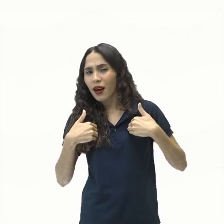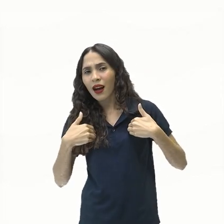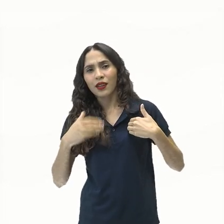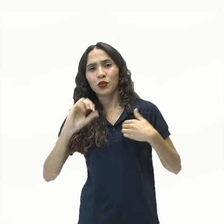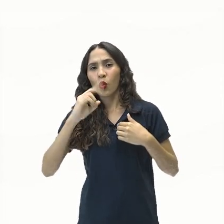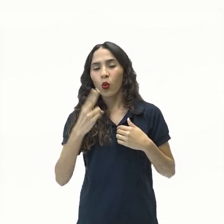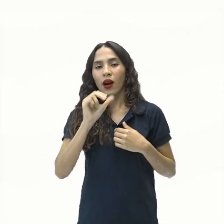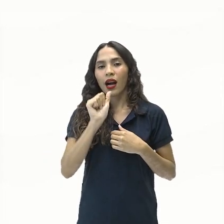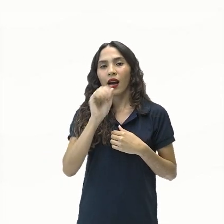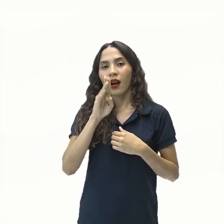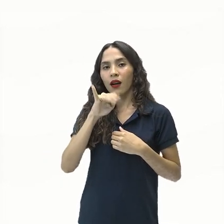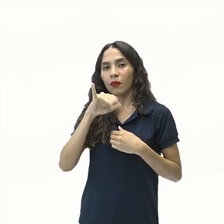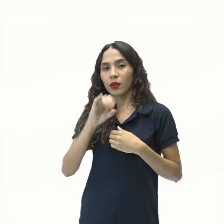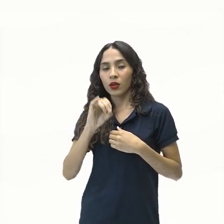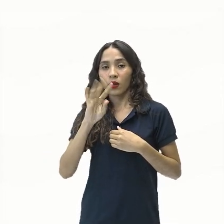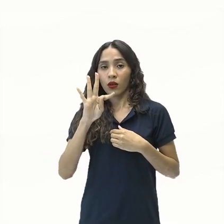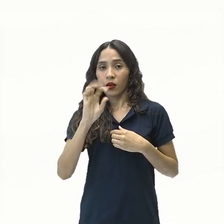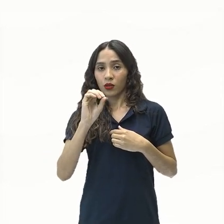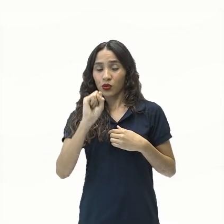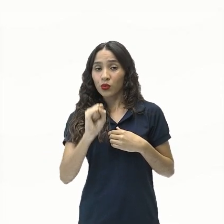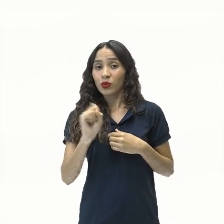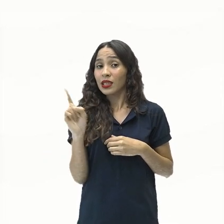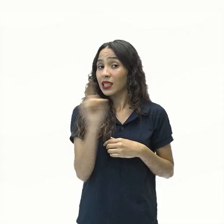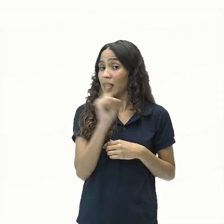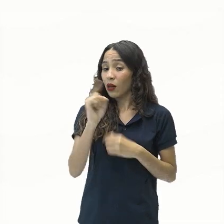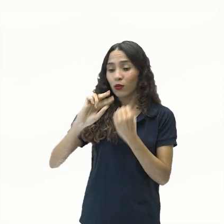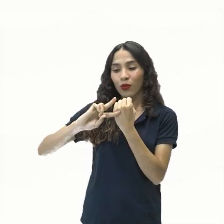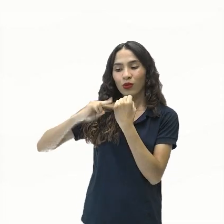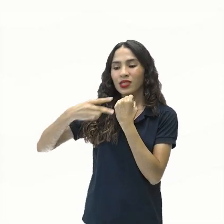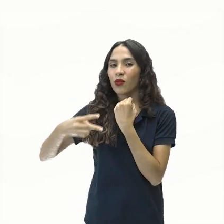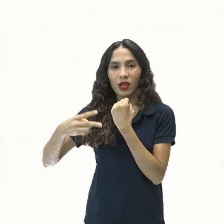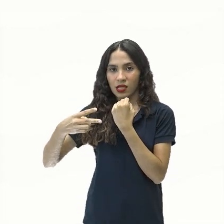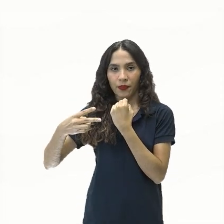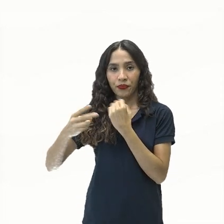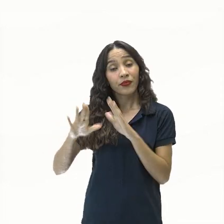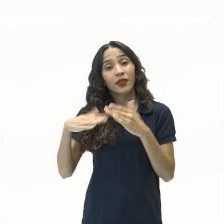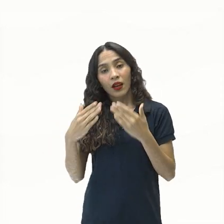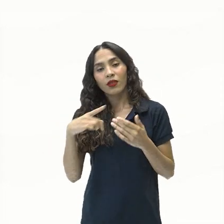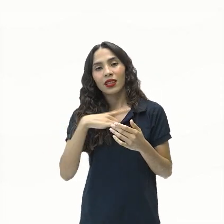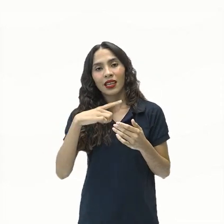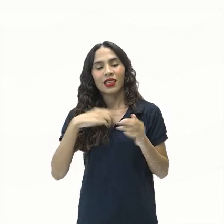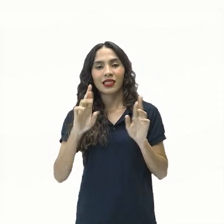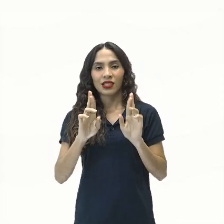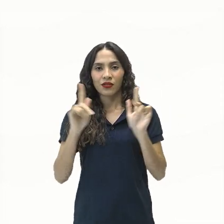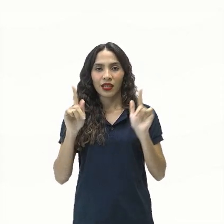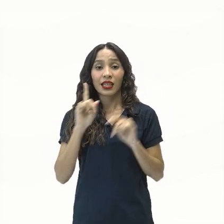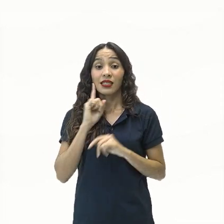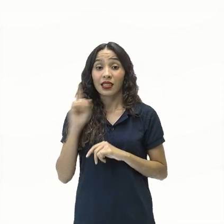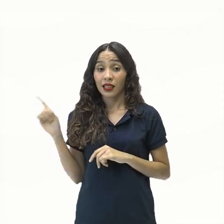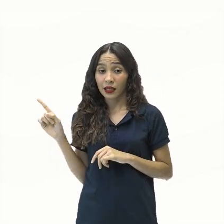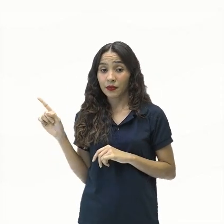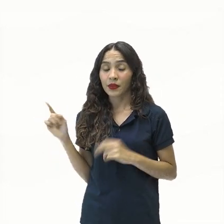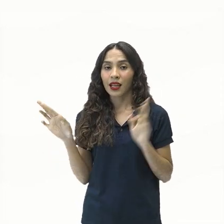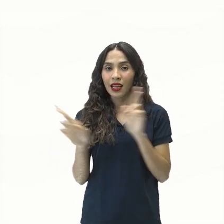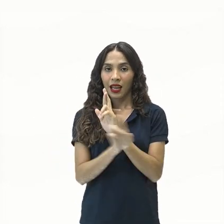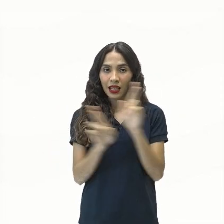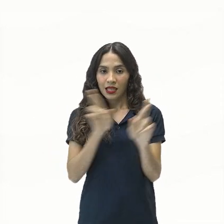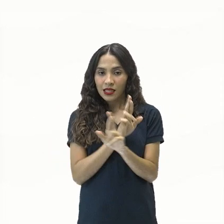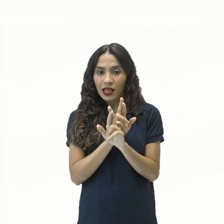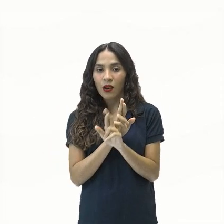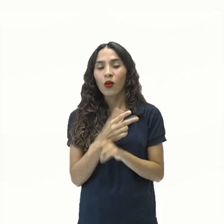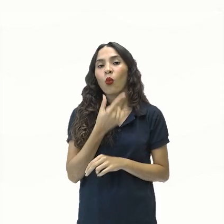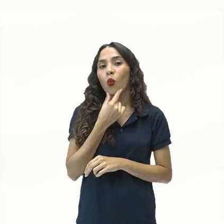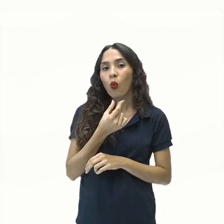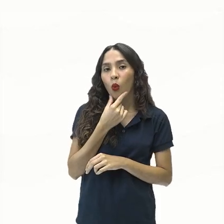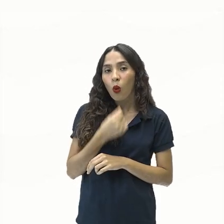fatores abióticos, sem prejudicar. Né? Então, a gente existe aqui essa diferença dessa relação do